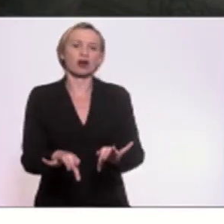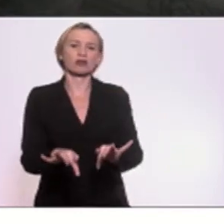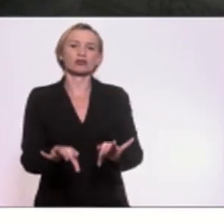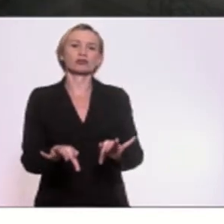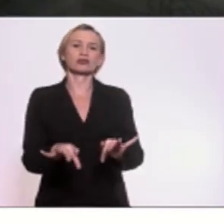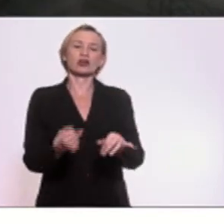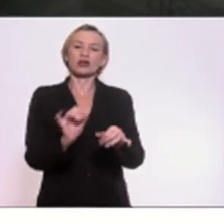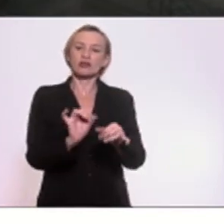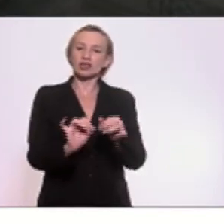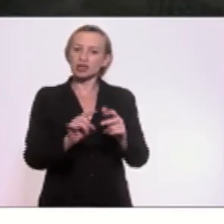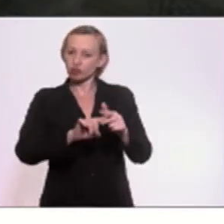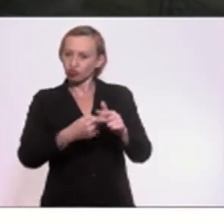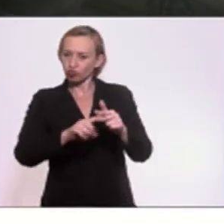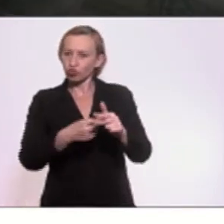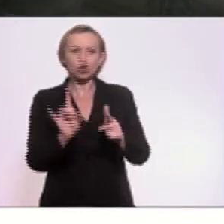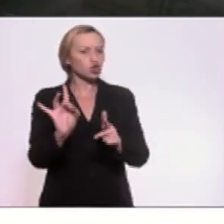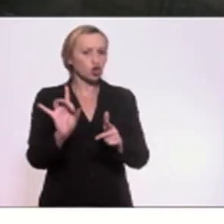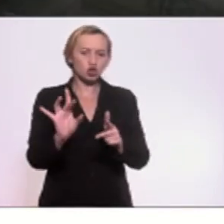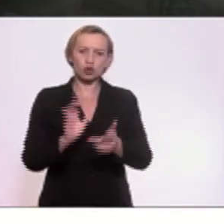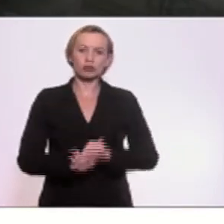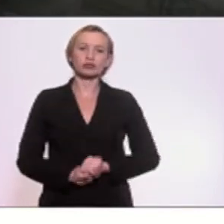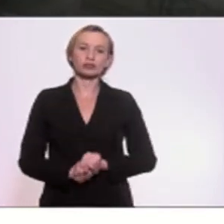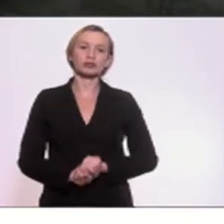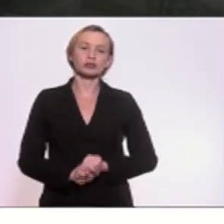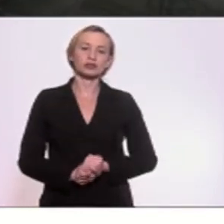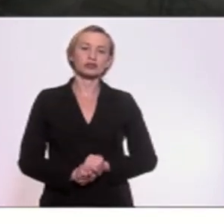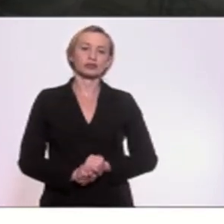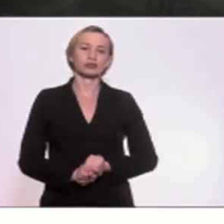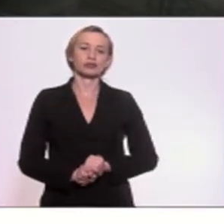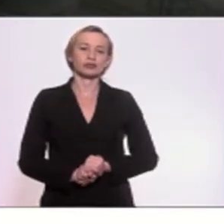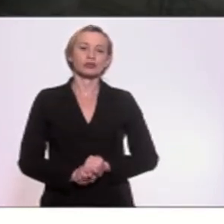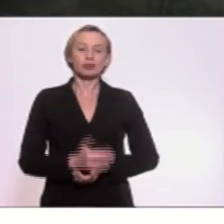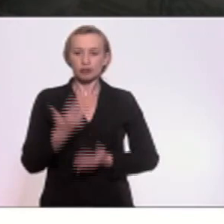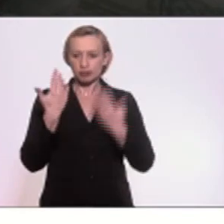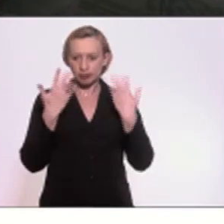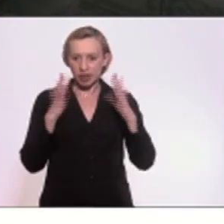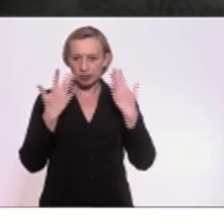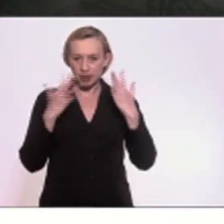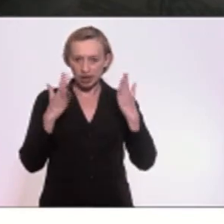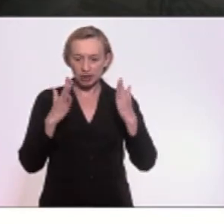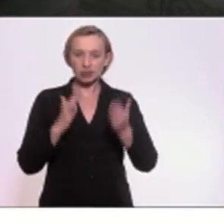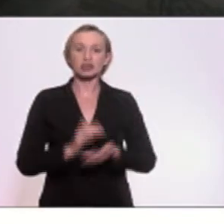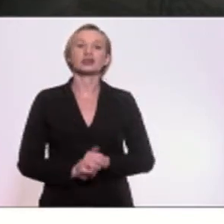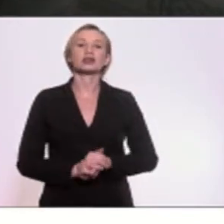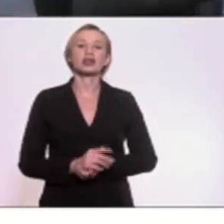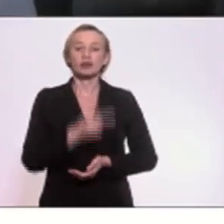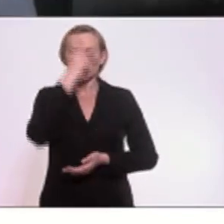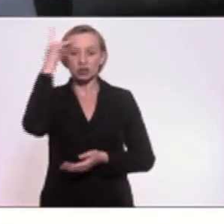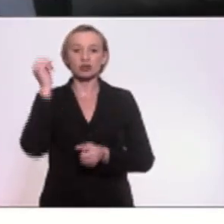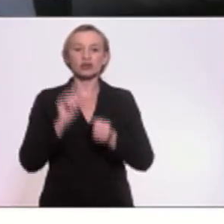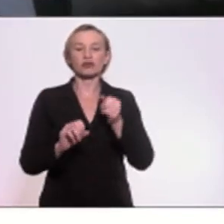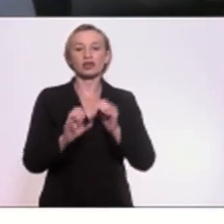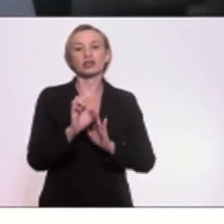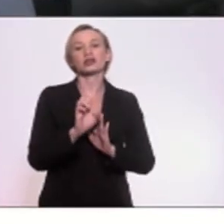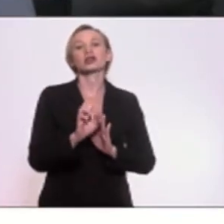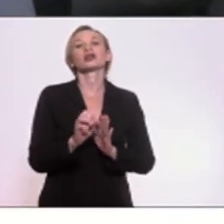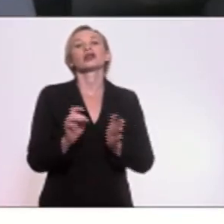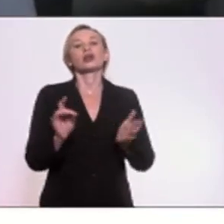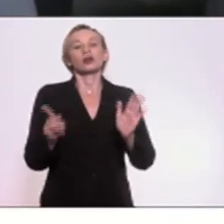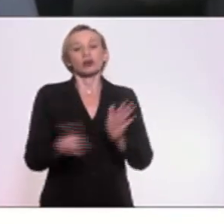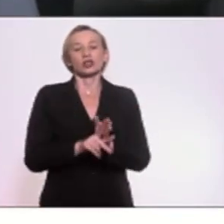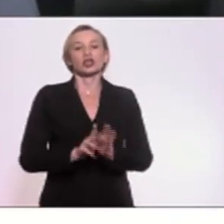esse desmembramento. Apenas isso. Mas a republicação. É só isso, mas parabéns ao autor, parabéns à Assembleia que aprovou a matéria. Deputado